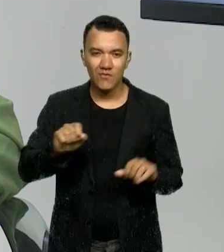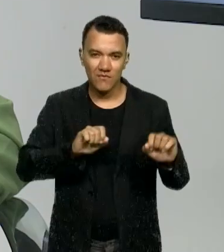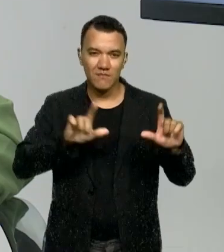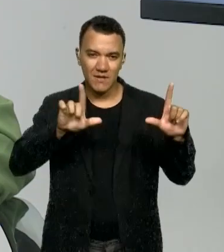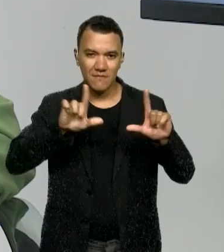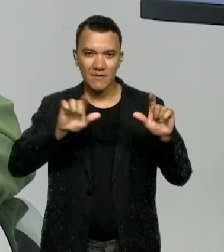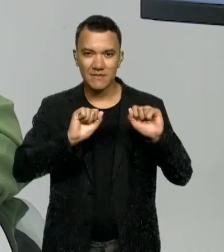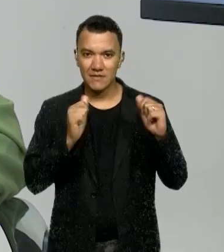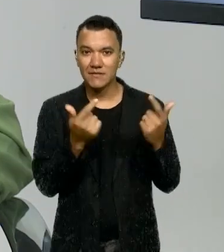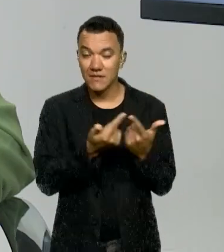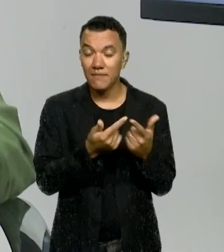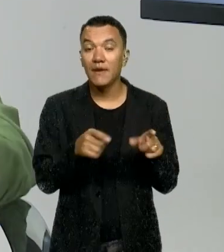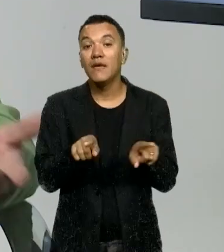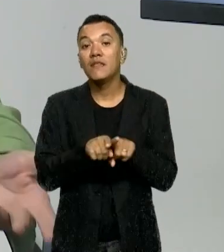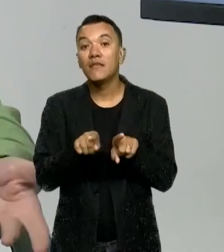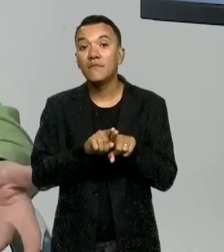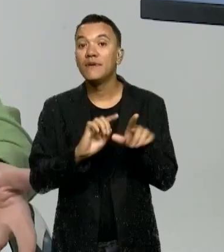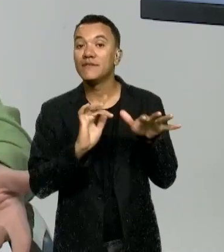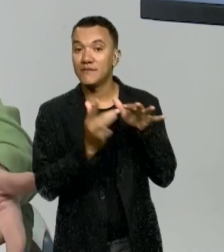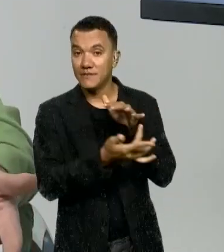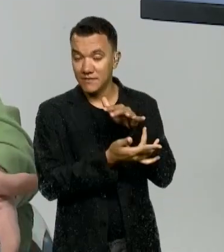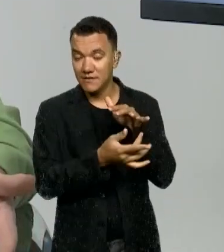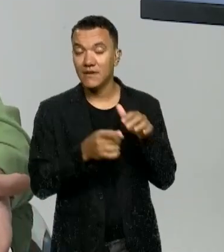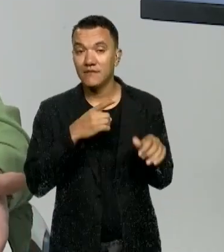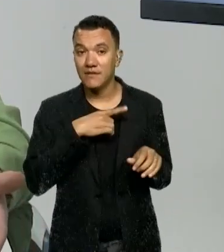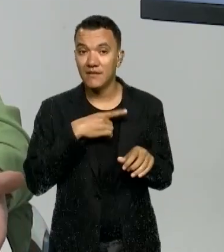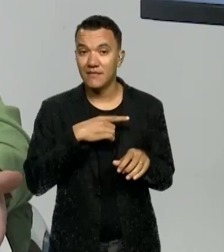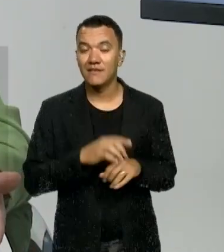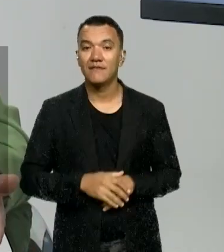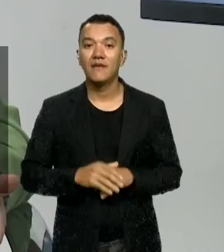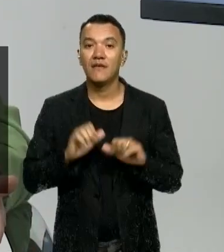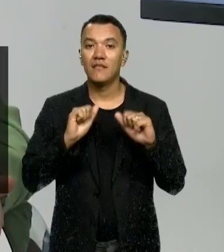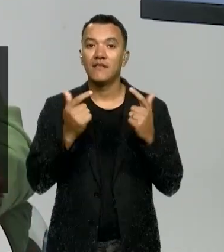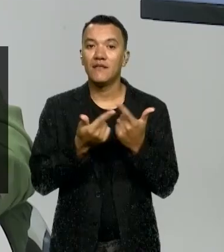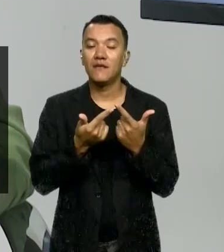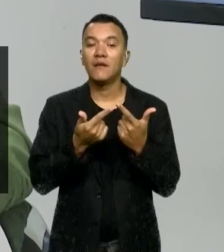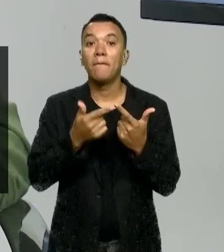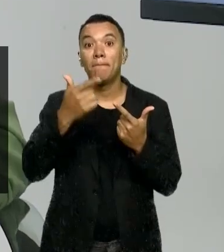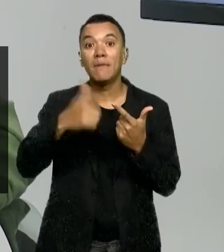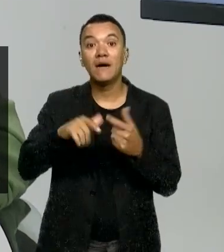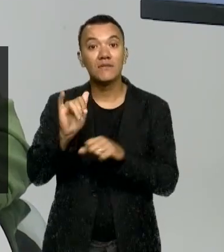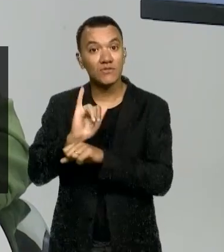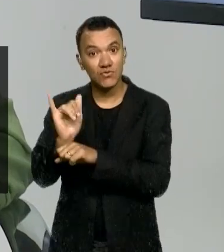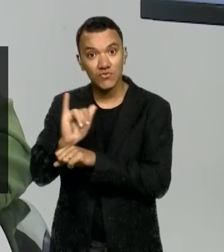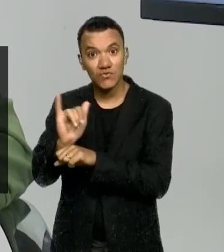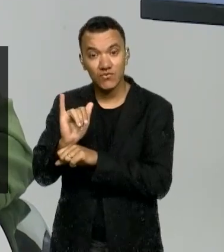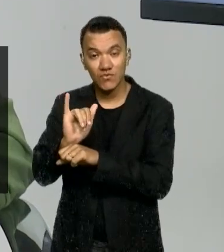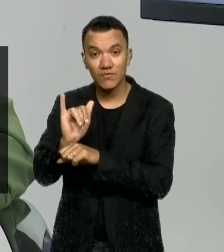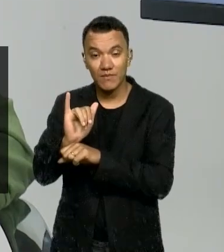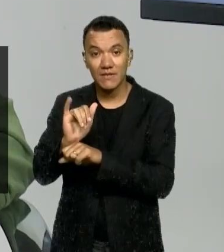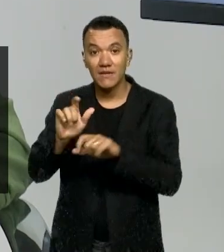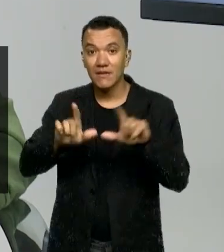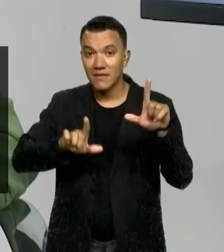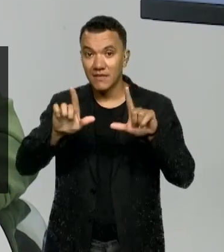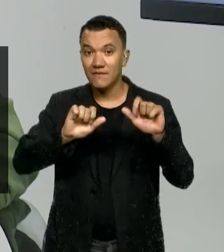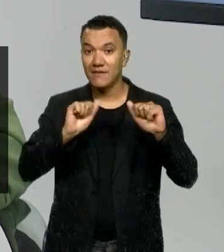nossa programação e também nas redes sociais do Parlamento e pelo YouTube da TV Assembleia do